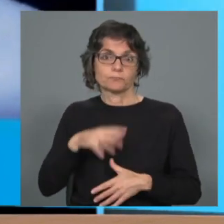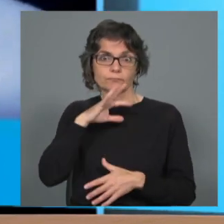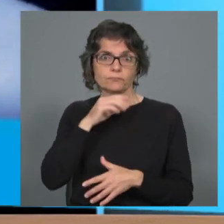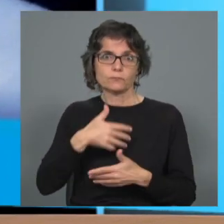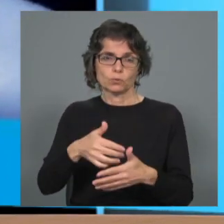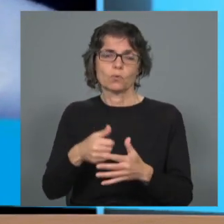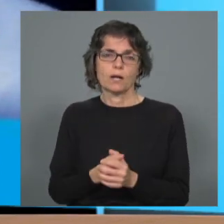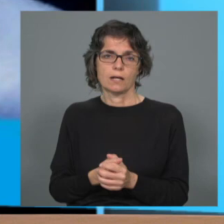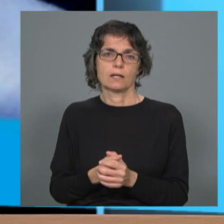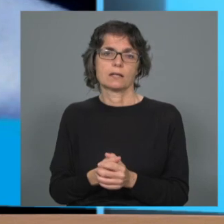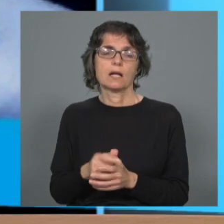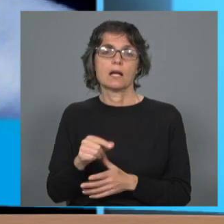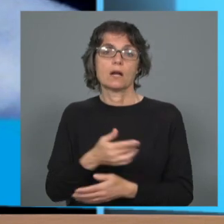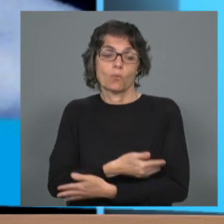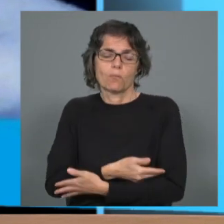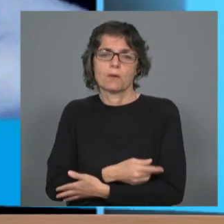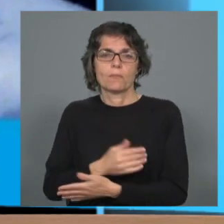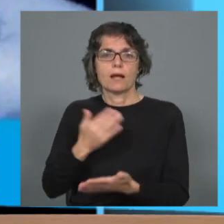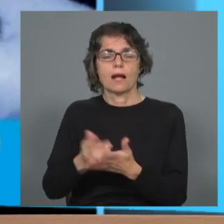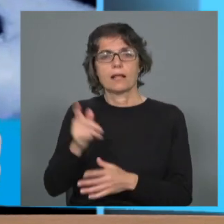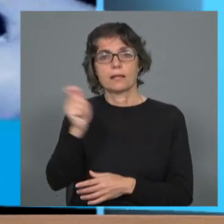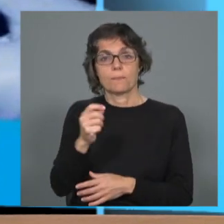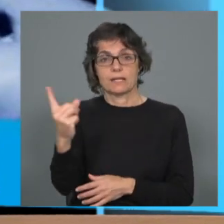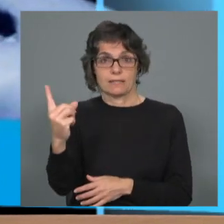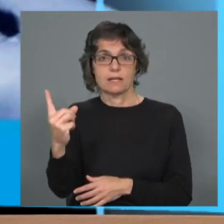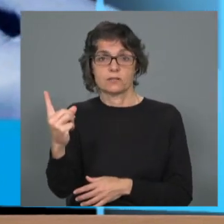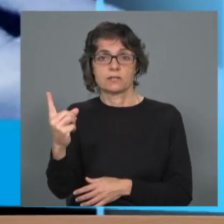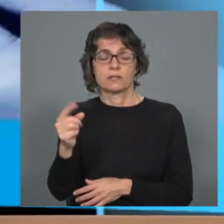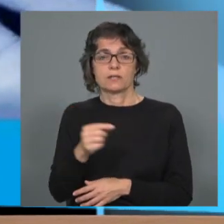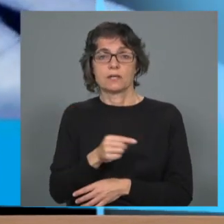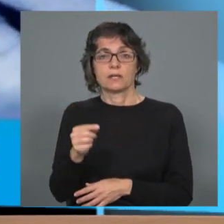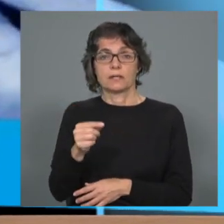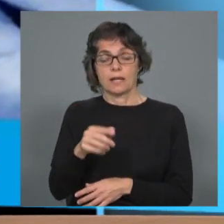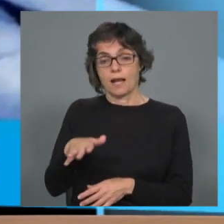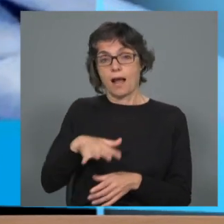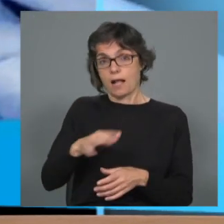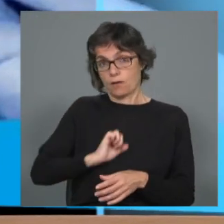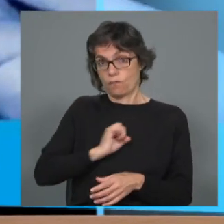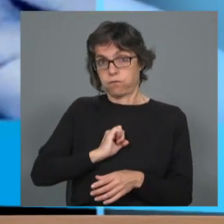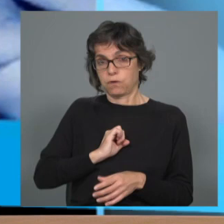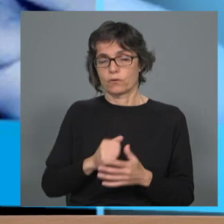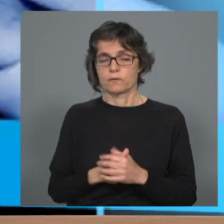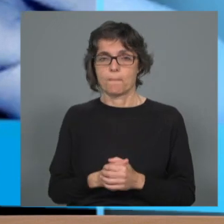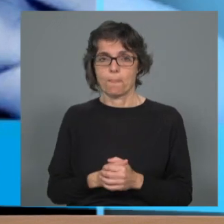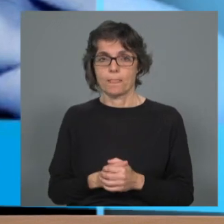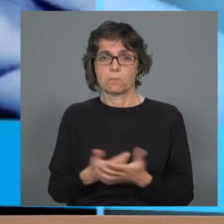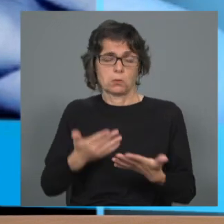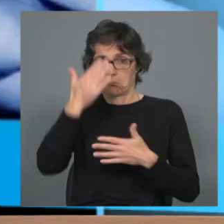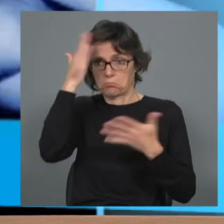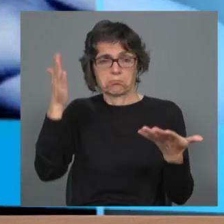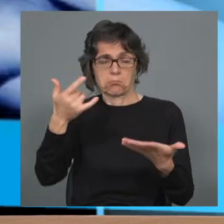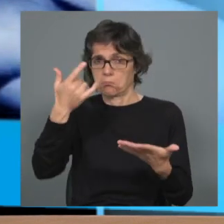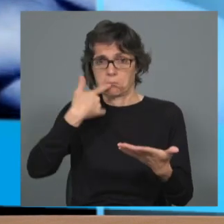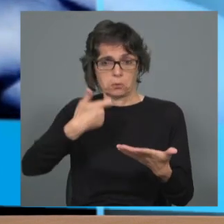e puérperas e mães com bebés até aos 6 meses, que é o nosso âmbito. Mas sim, pode ser o que quiser, e se nós